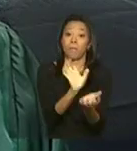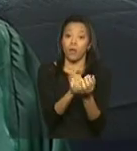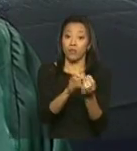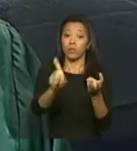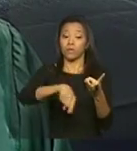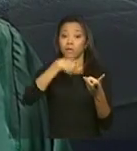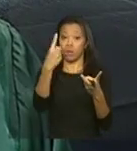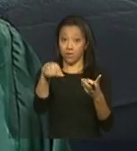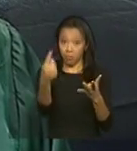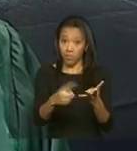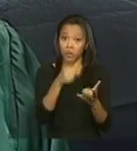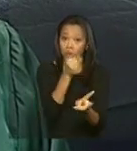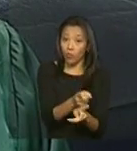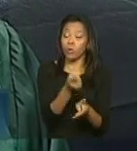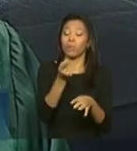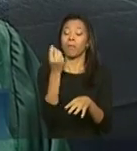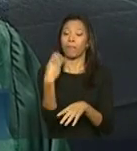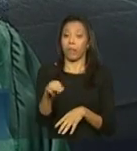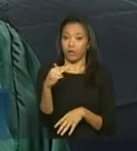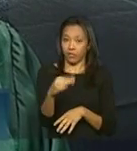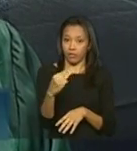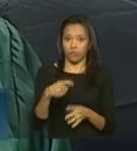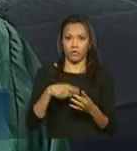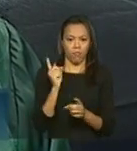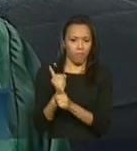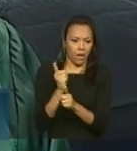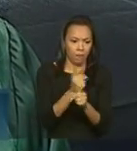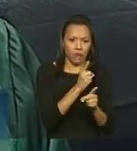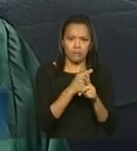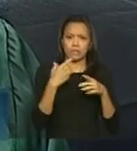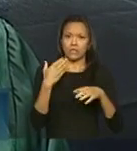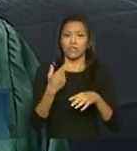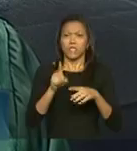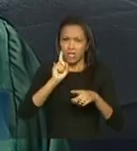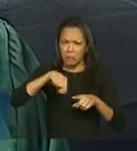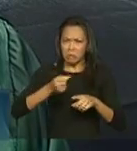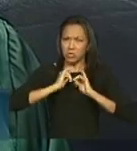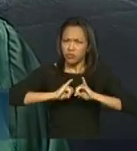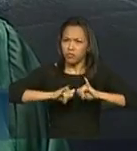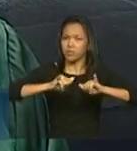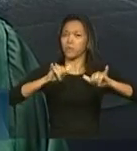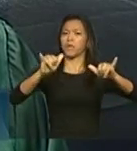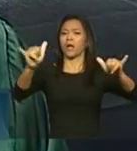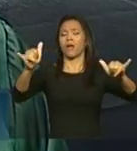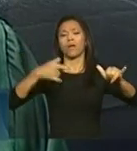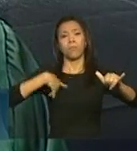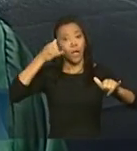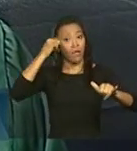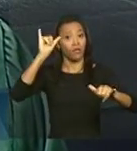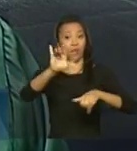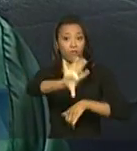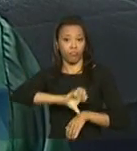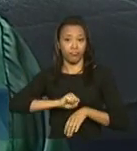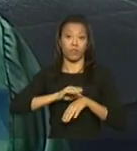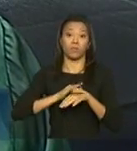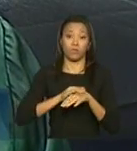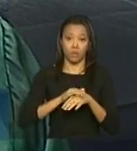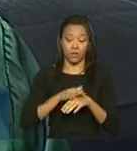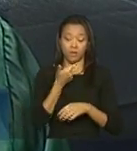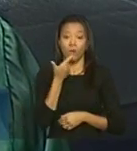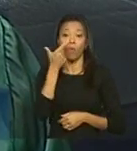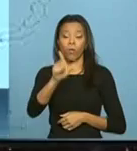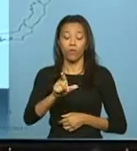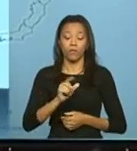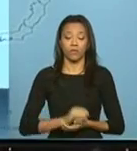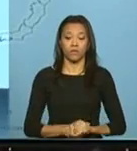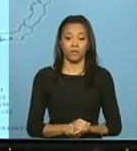que ampliaram muito o número de municípios que fizeram campanha e diagnosticaram mais casos. O próximo. Próximo, por